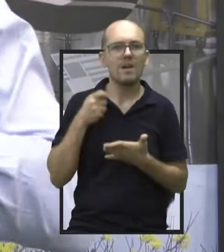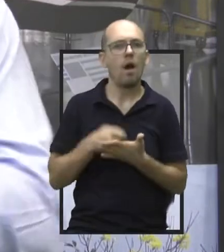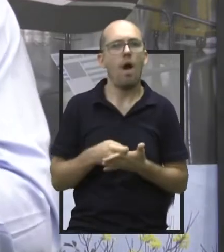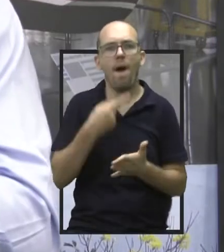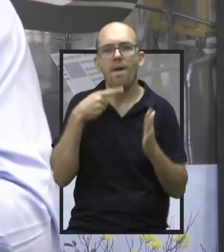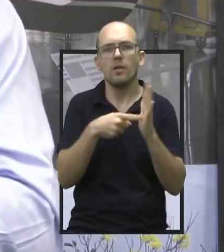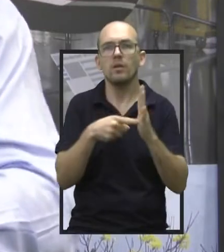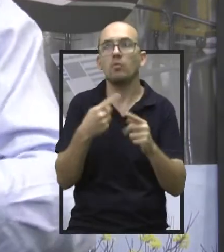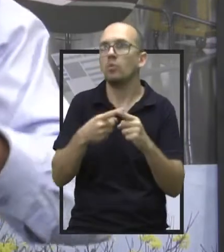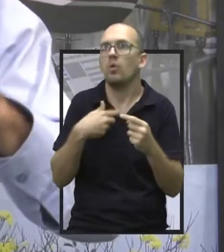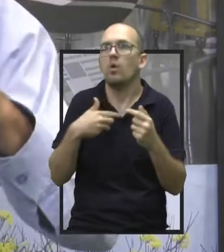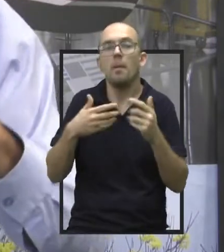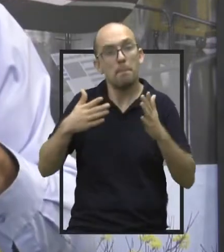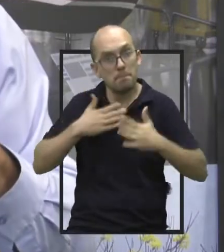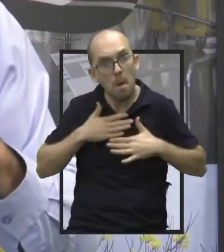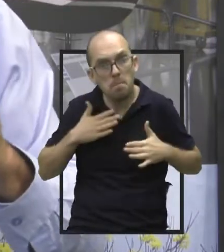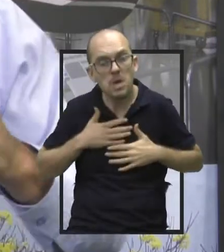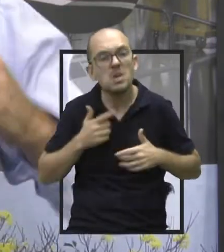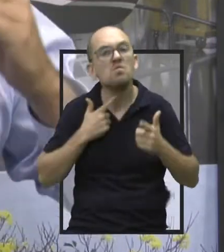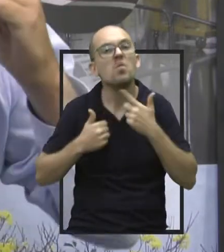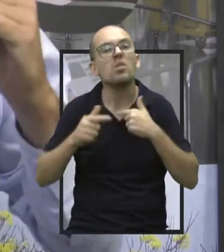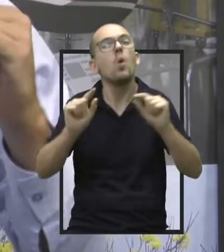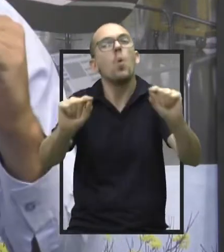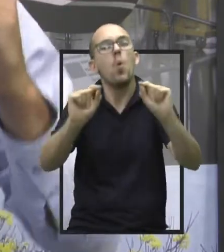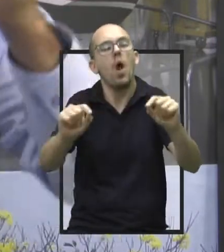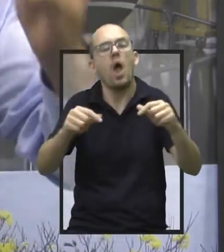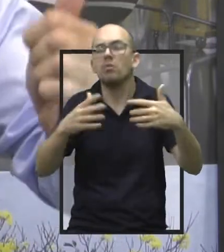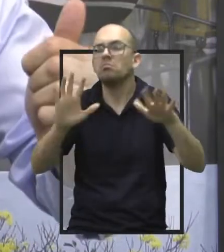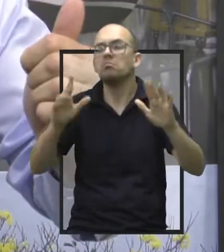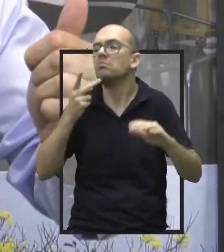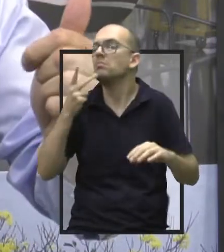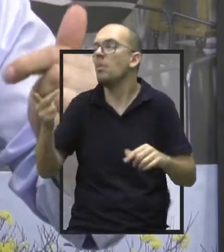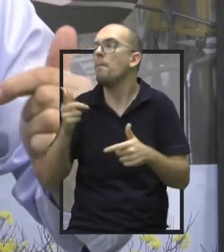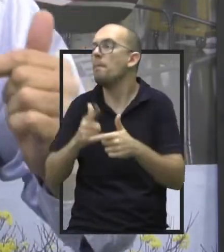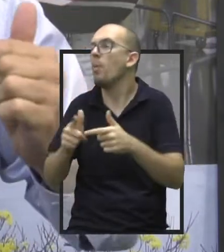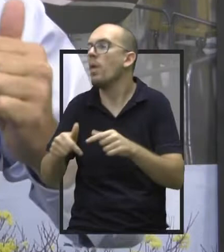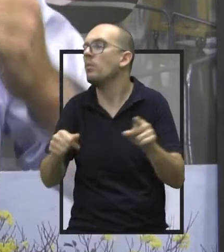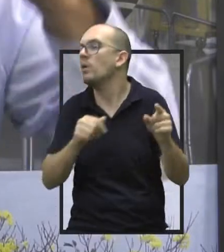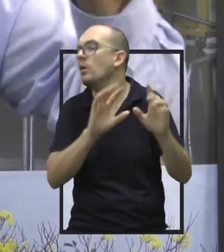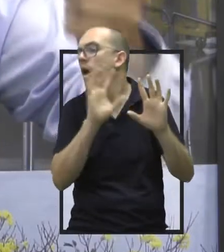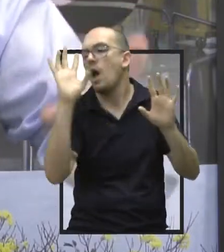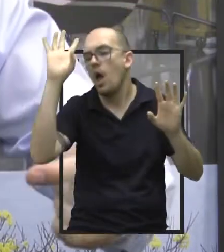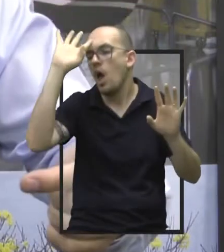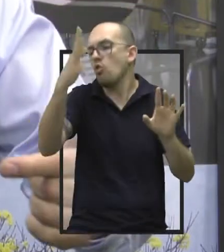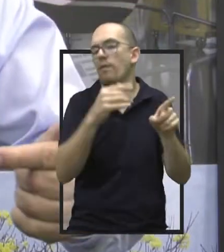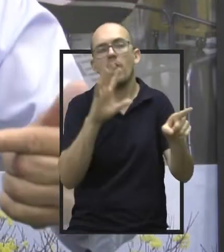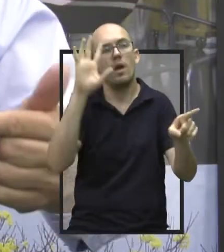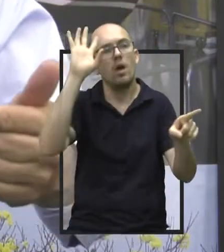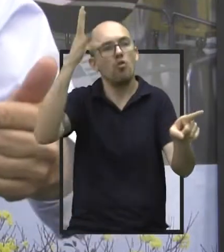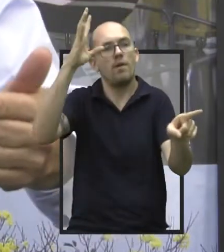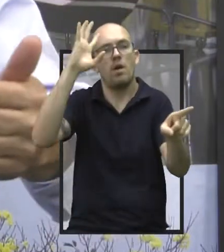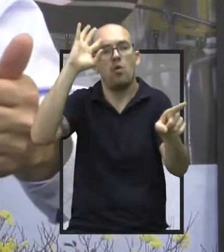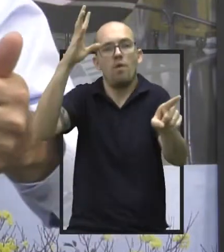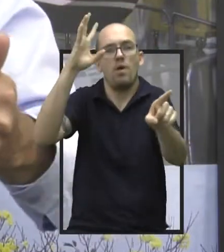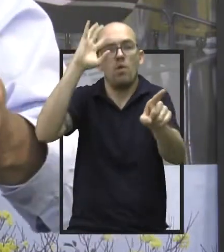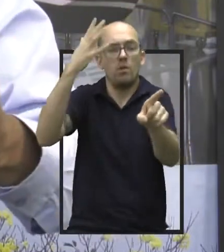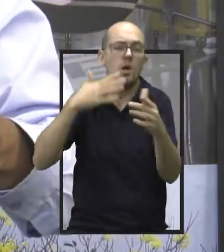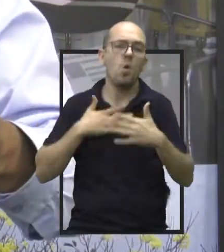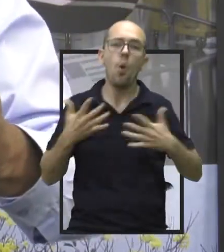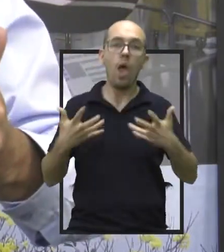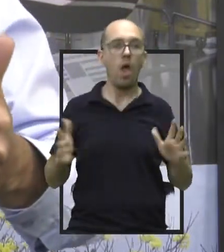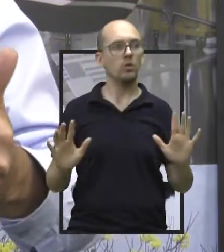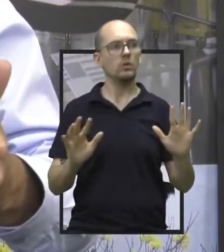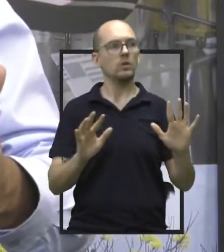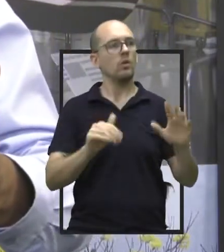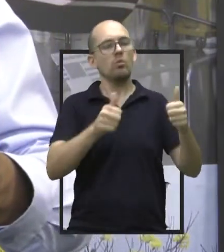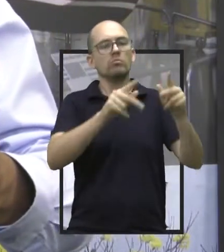eu não queria denunciar. Eu queria, sabe, fazer o quê? Que eu falasse o problema, a prefeitura fosse lá e solucionasse o problema. Não